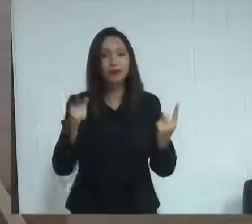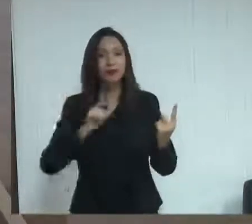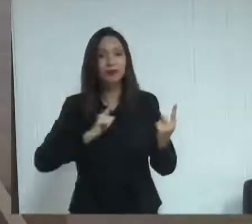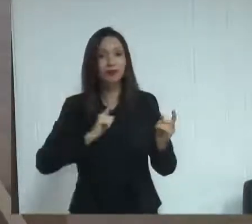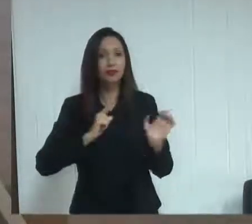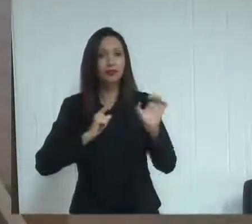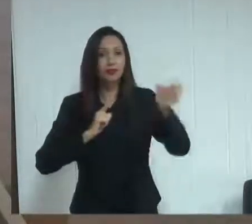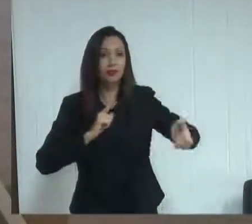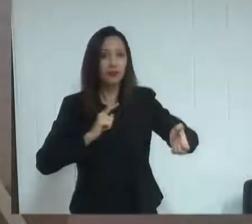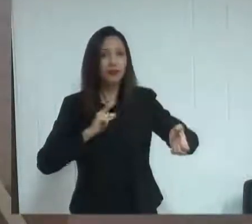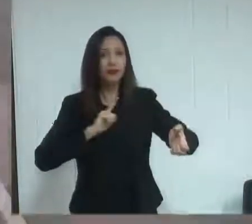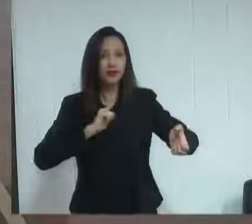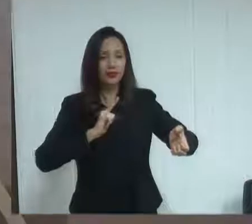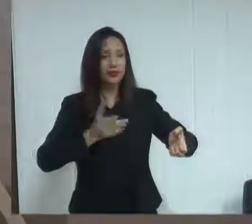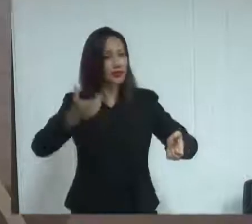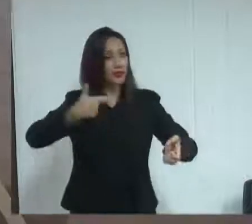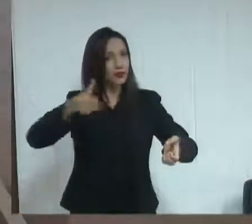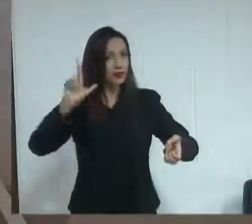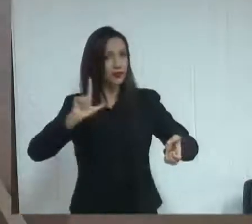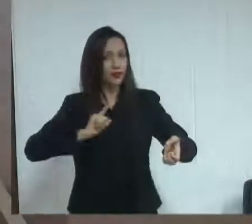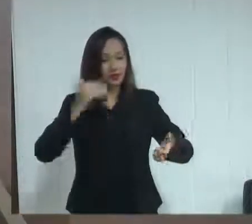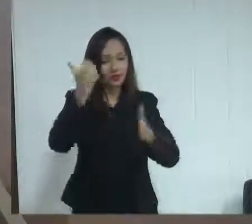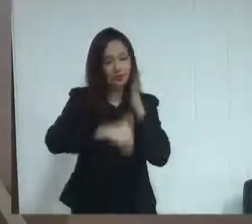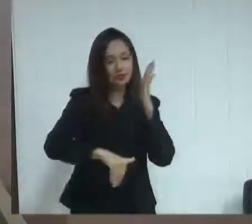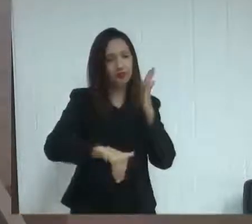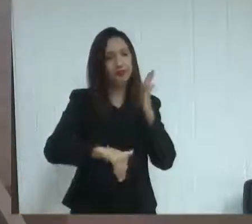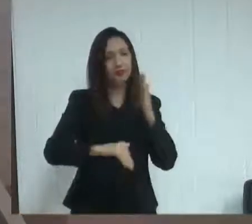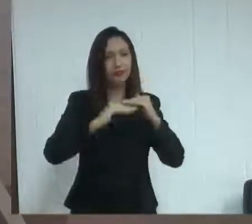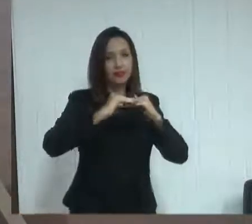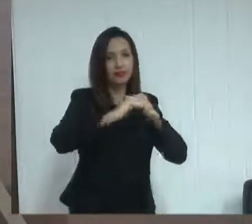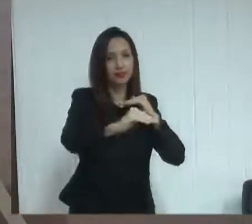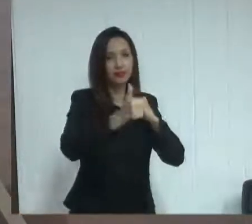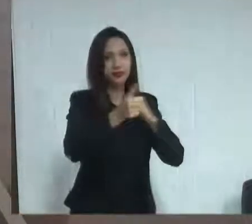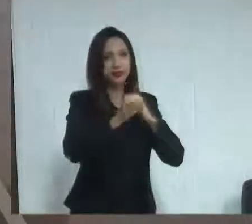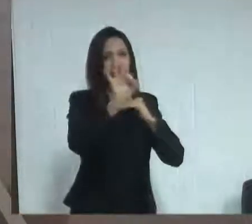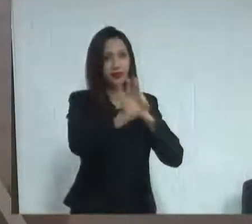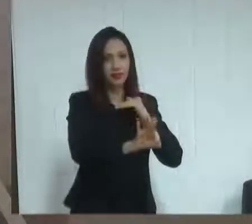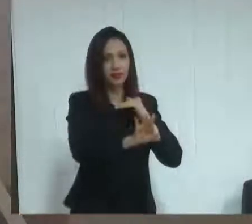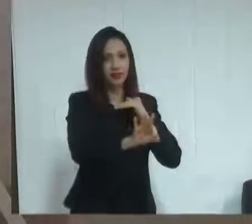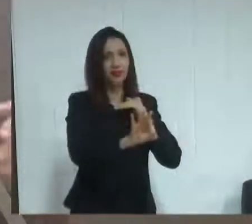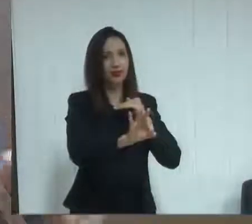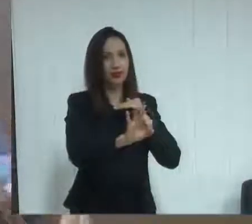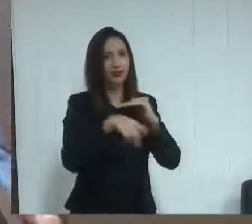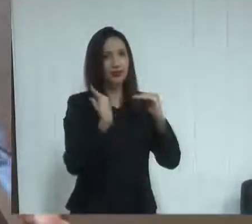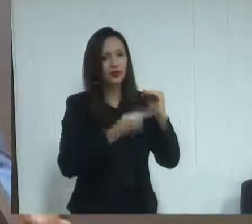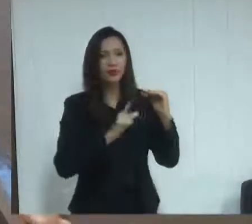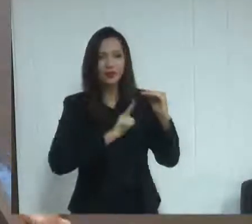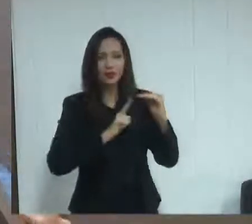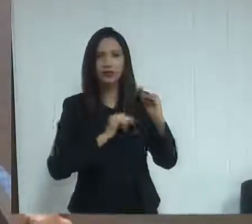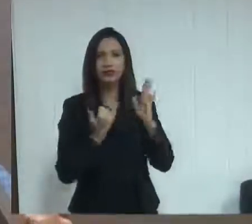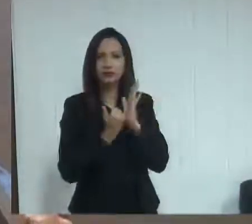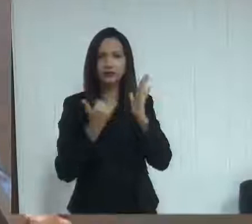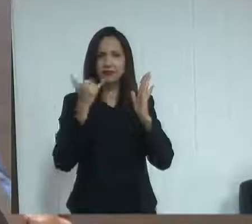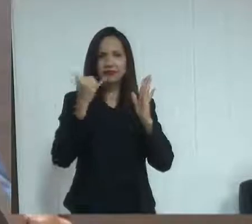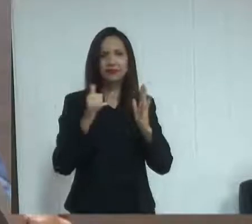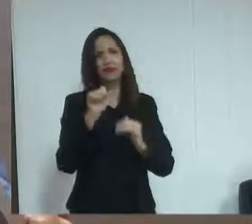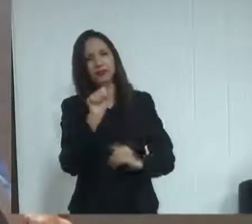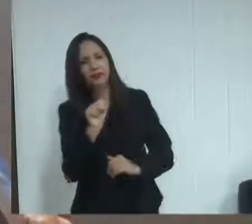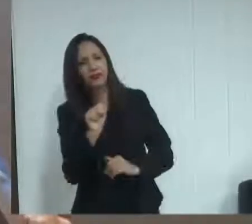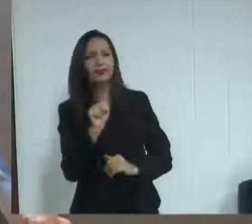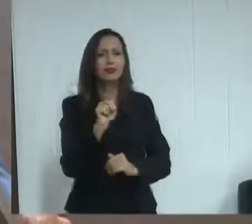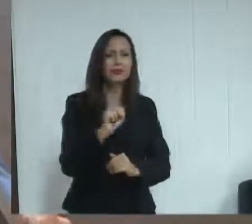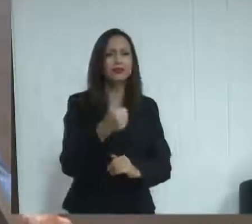à vista, nós tínhamos antes um desconto fixado em 10%. Que quando a gente tinha uma inflação de 8%,